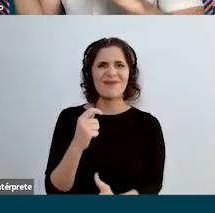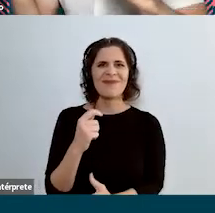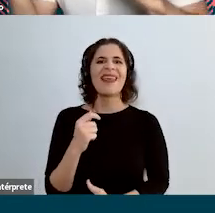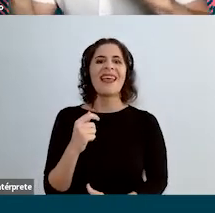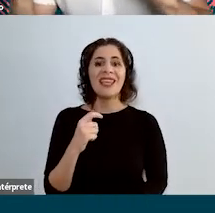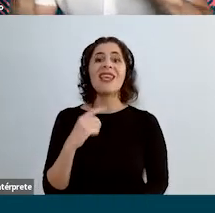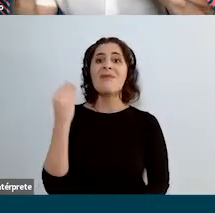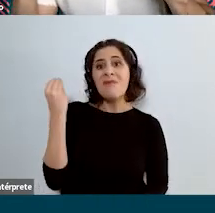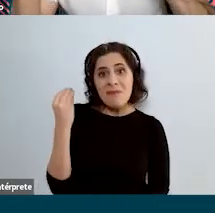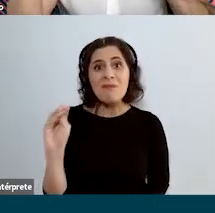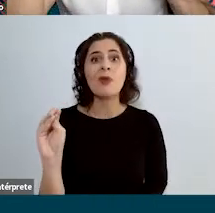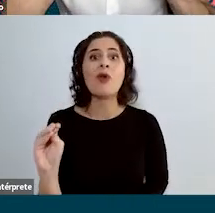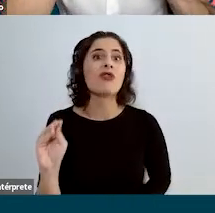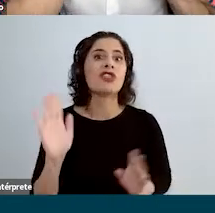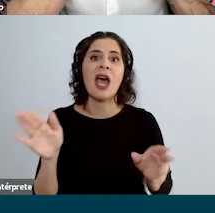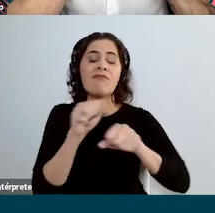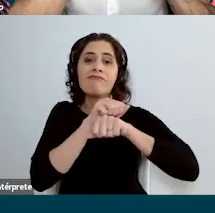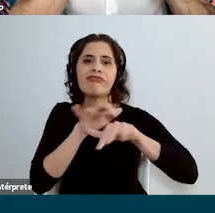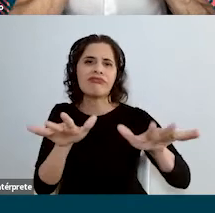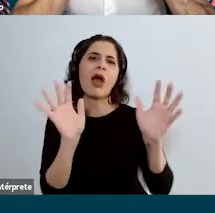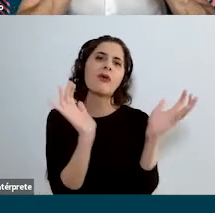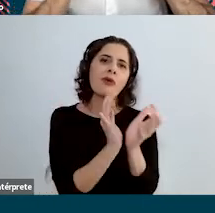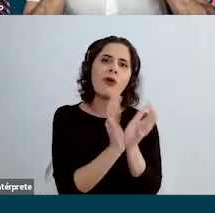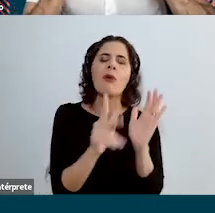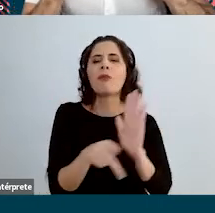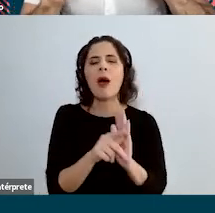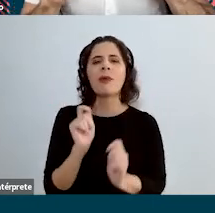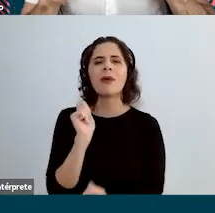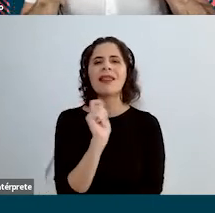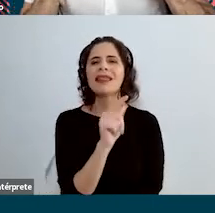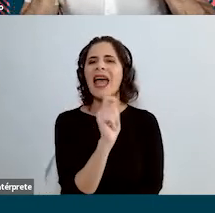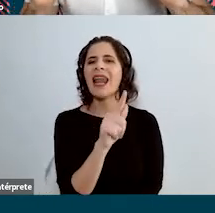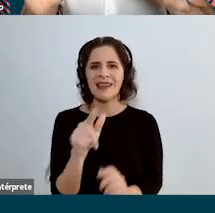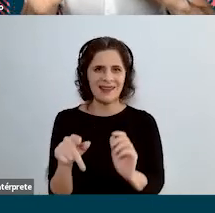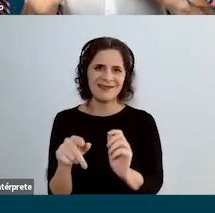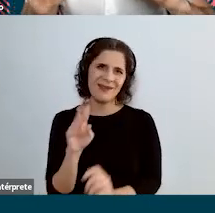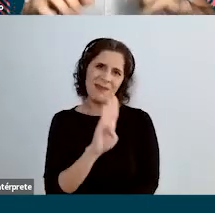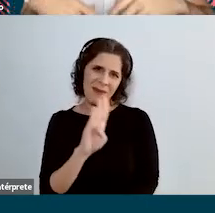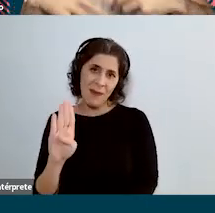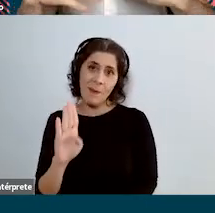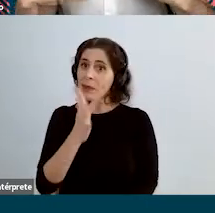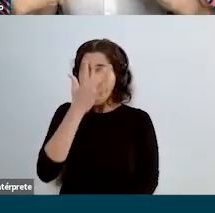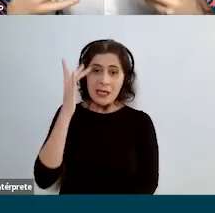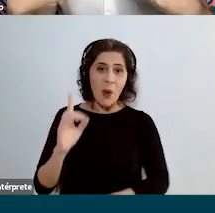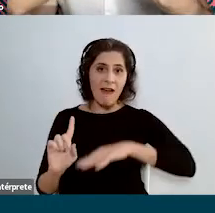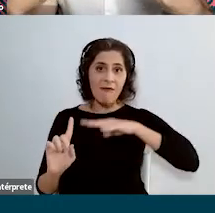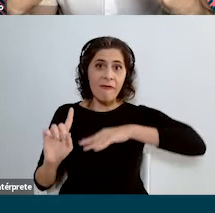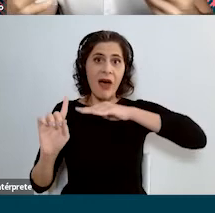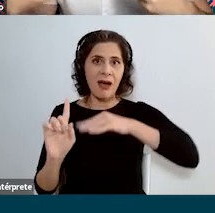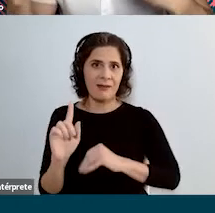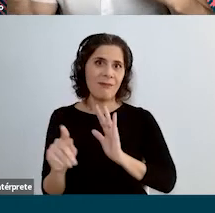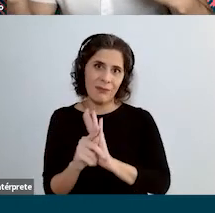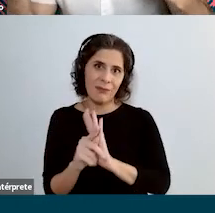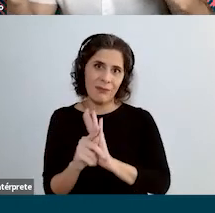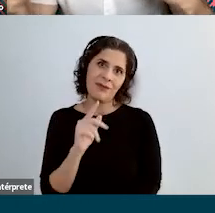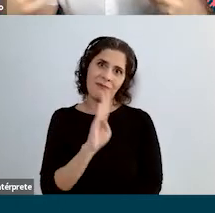sempre ganhando força, e colocou em grupos de Telegram do Big Brother. Para quem é fã do Big